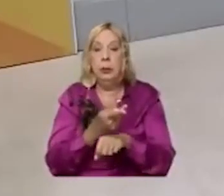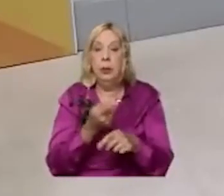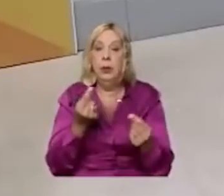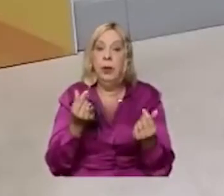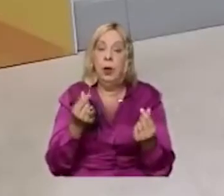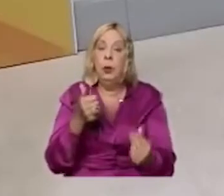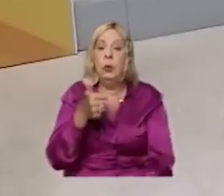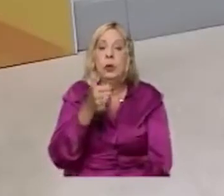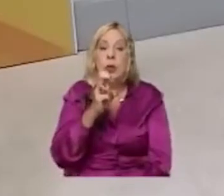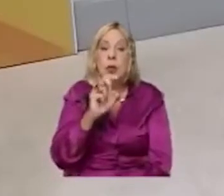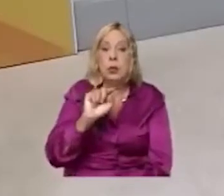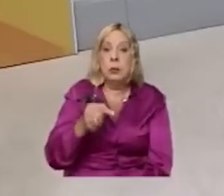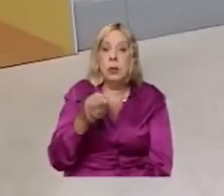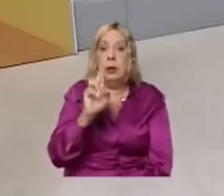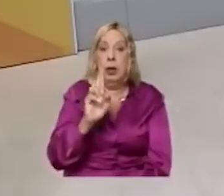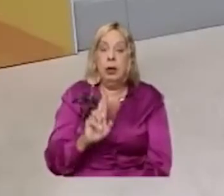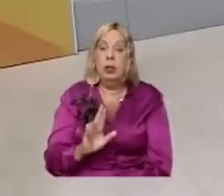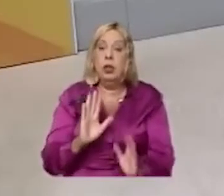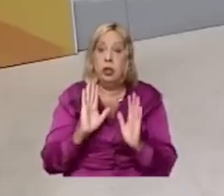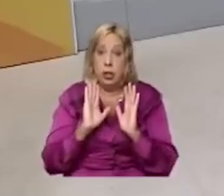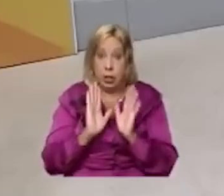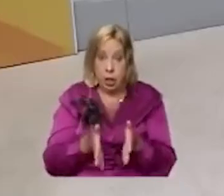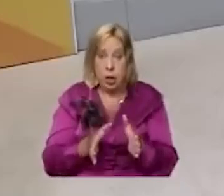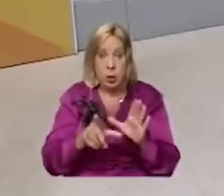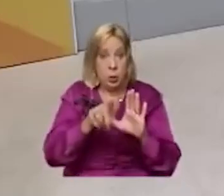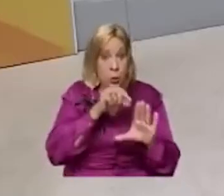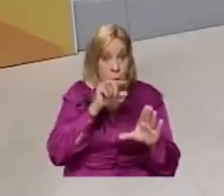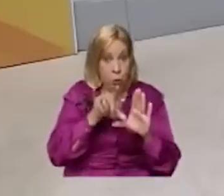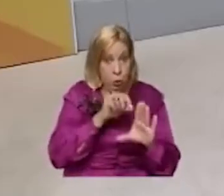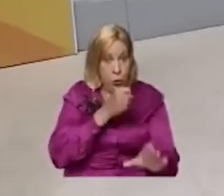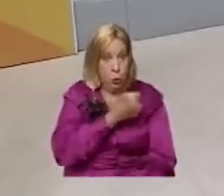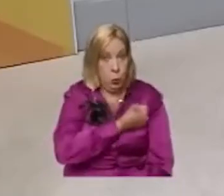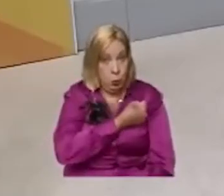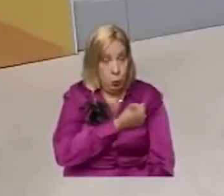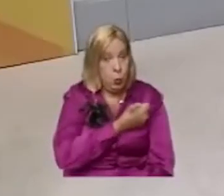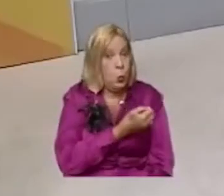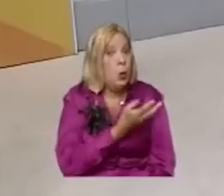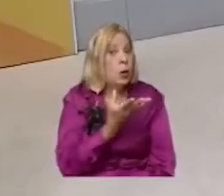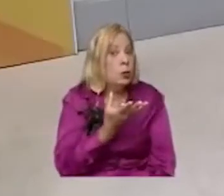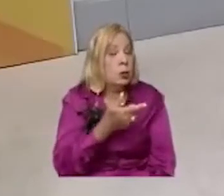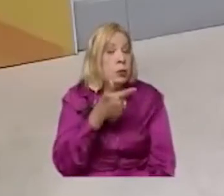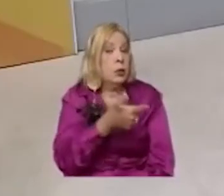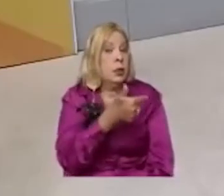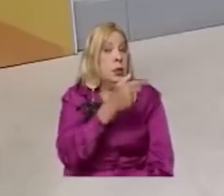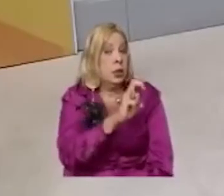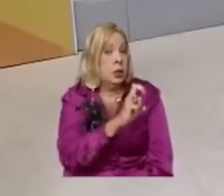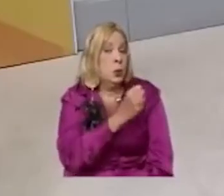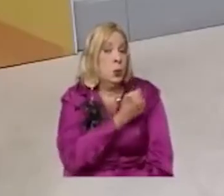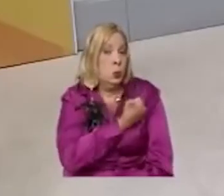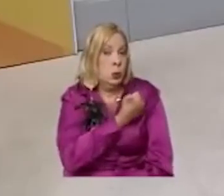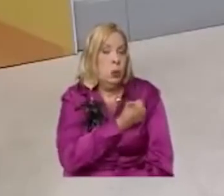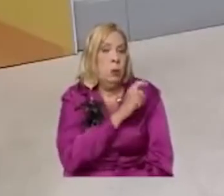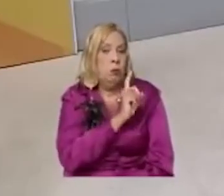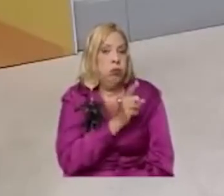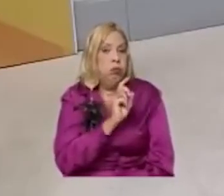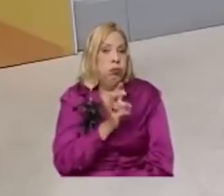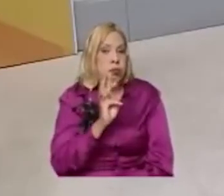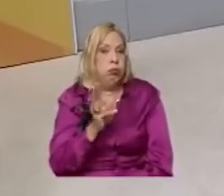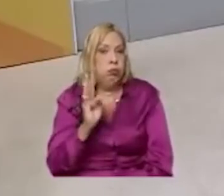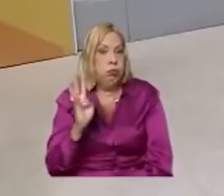reais. 25 bolinhas sorteadas até aqui. Estamos por uma para decidir tudo. Eita,